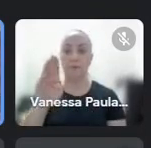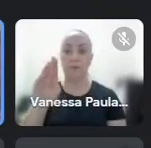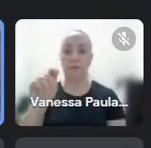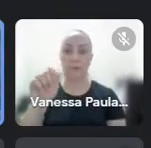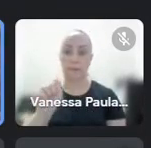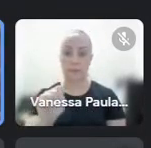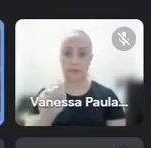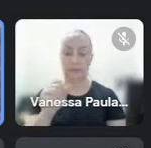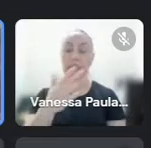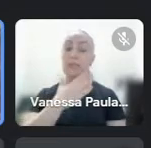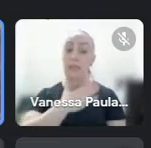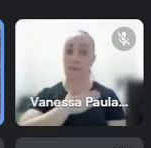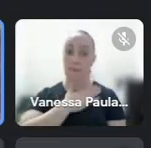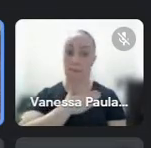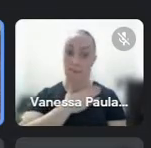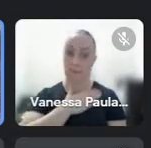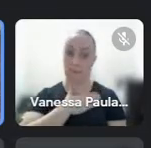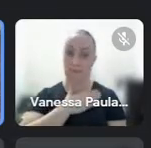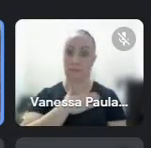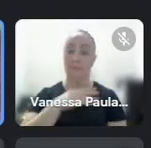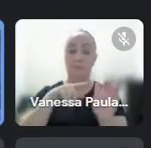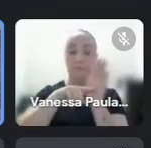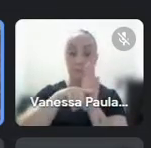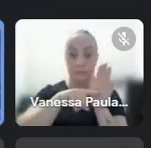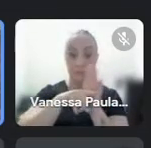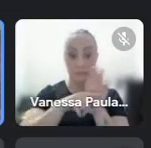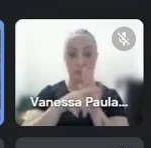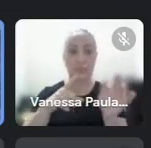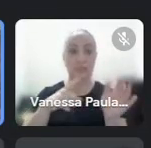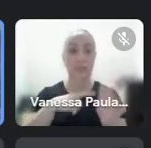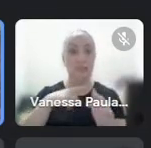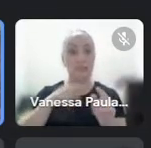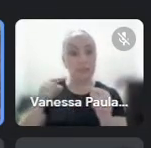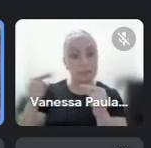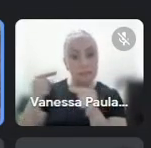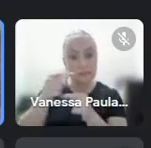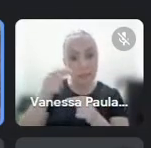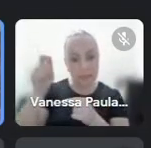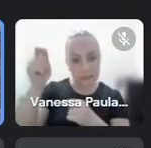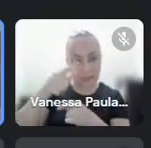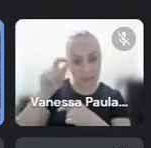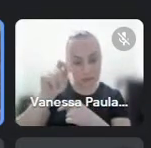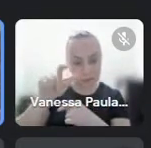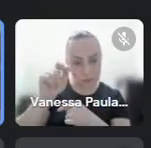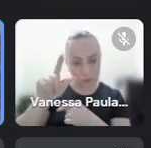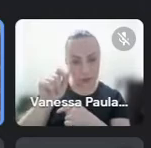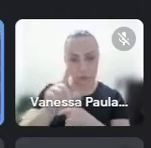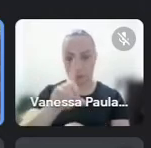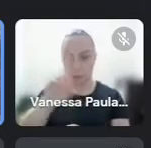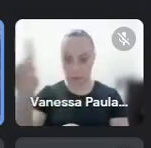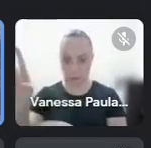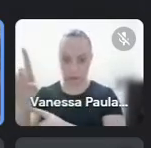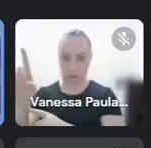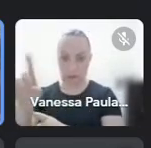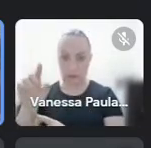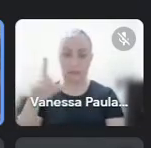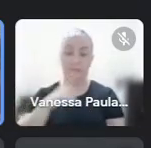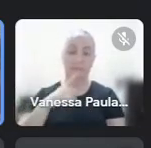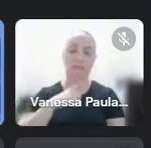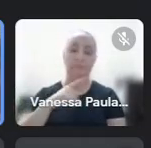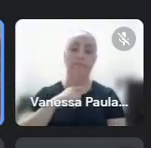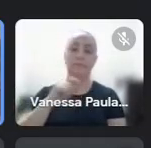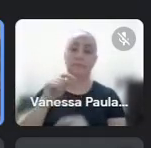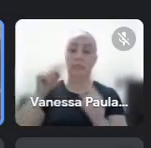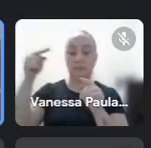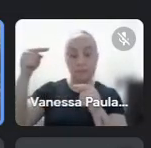minha seta azul à direita, você está vendo, você consegue